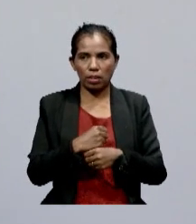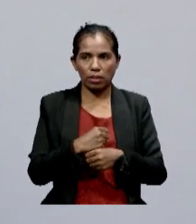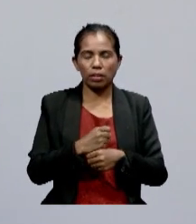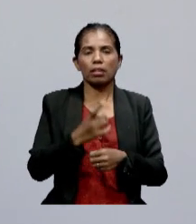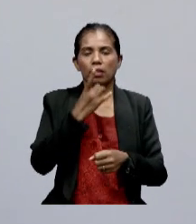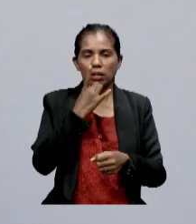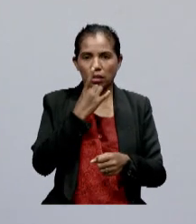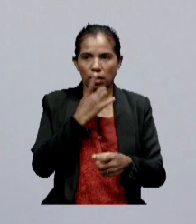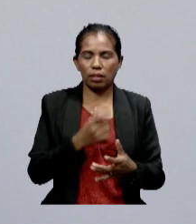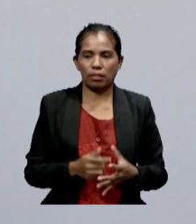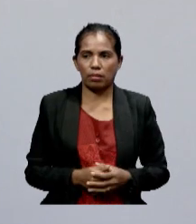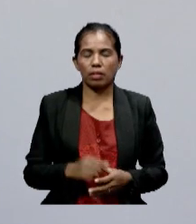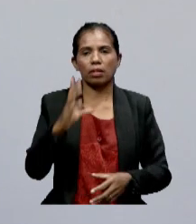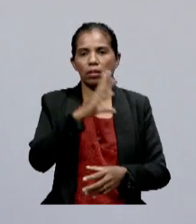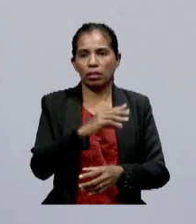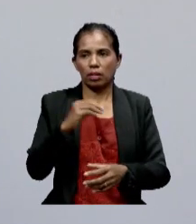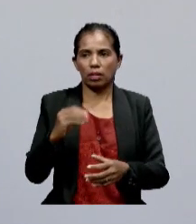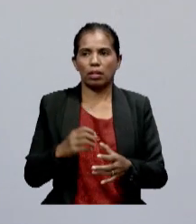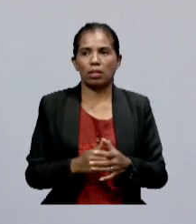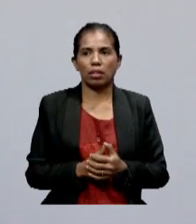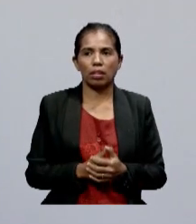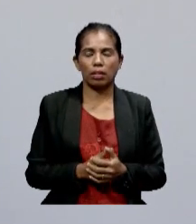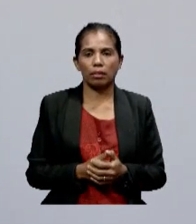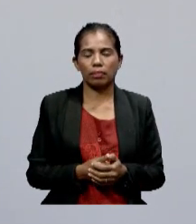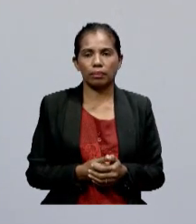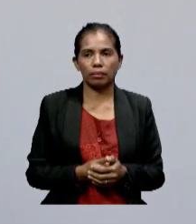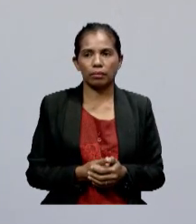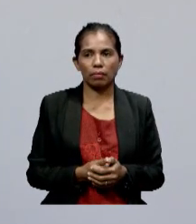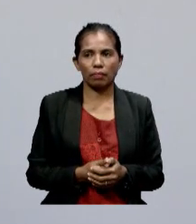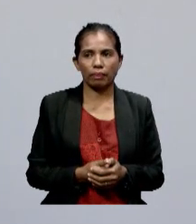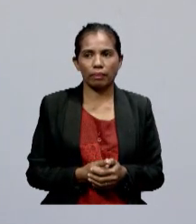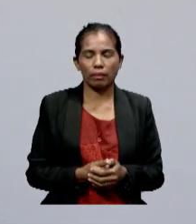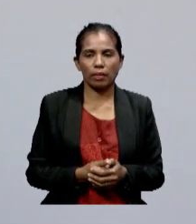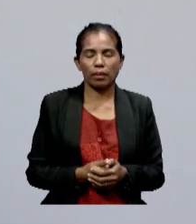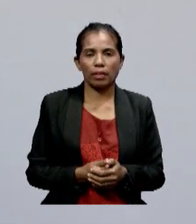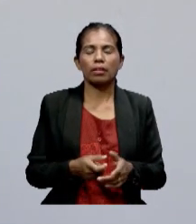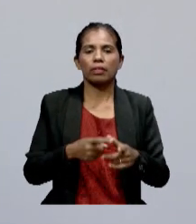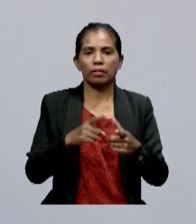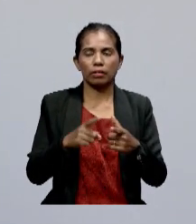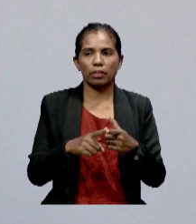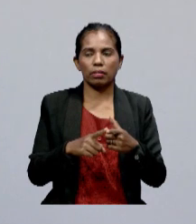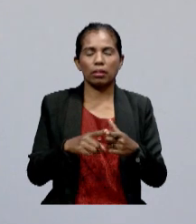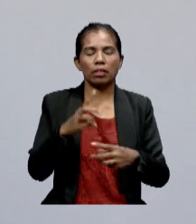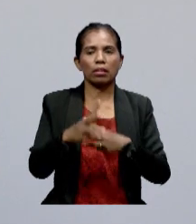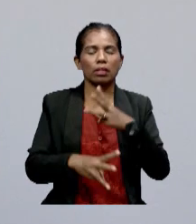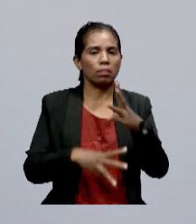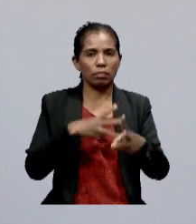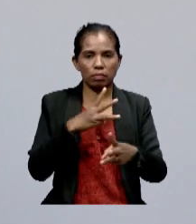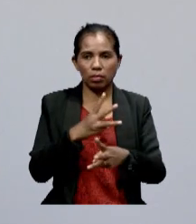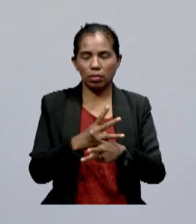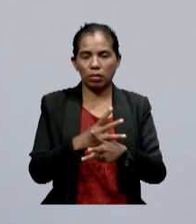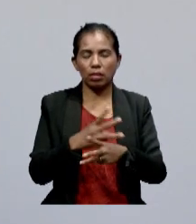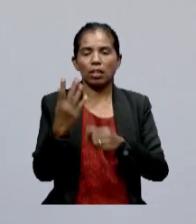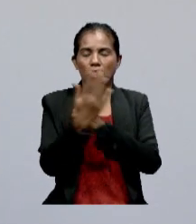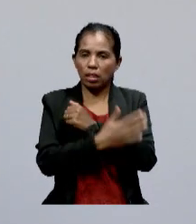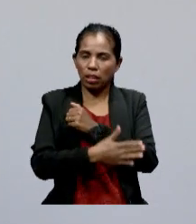electricity i nomos ira recycling ohin mundo toma na saun